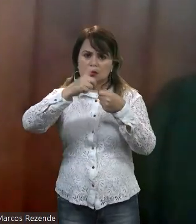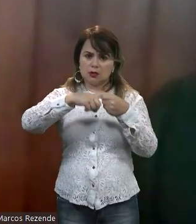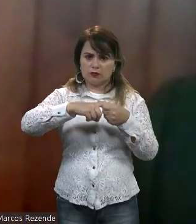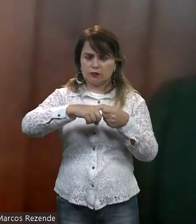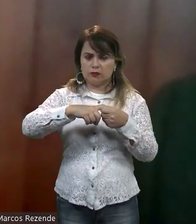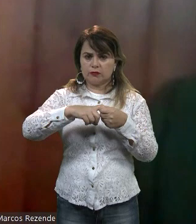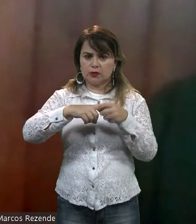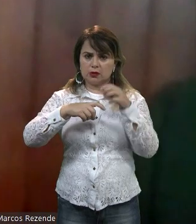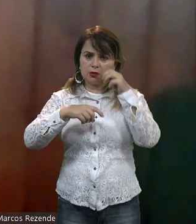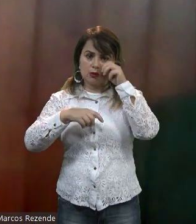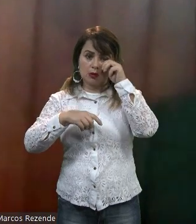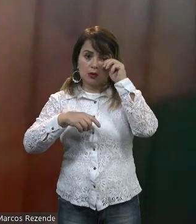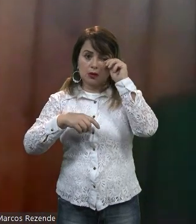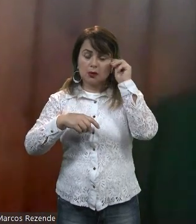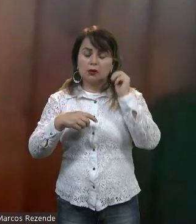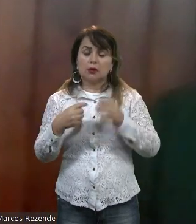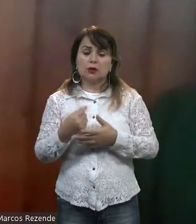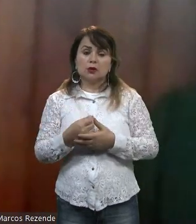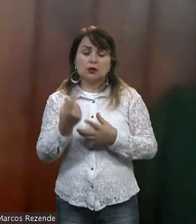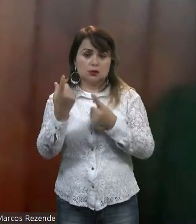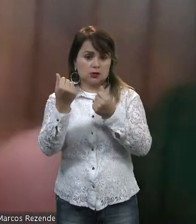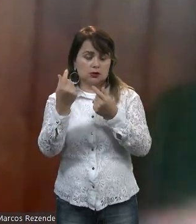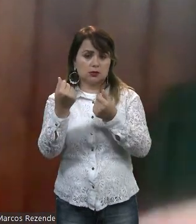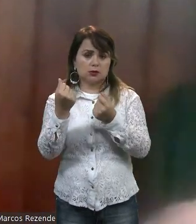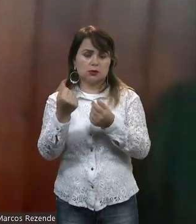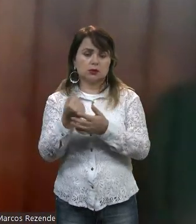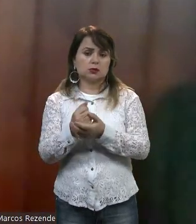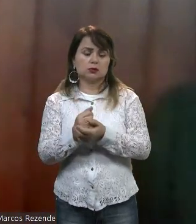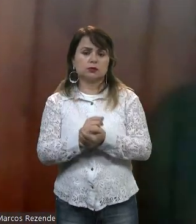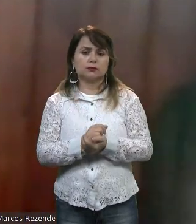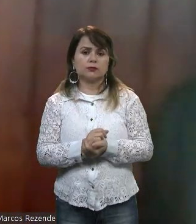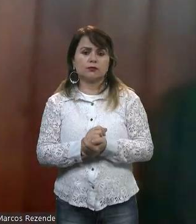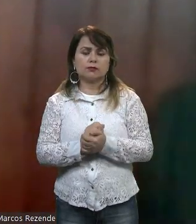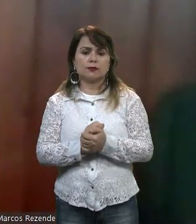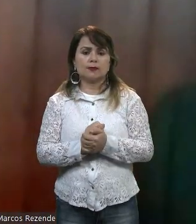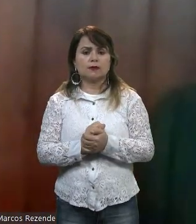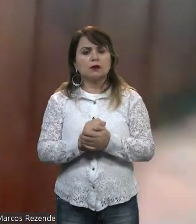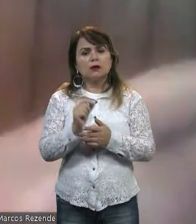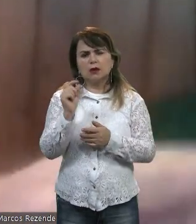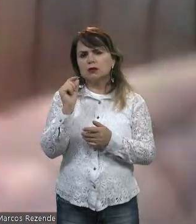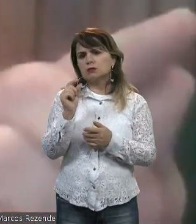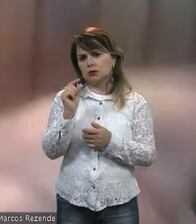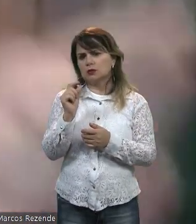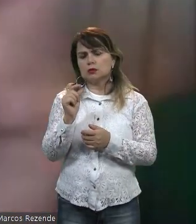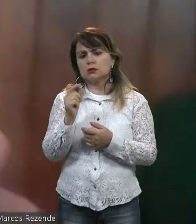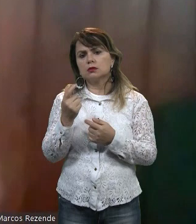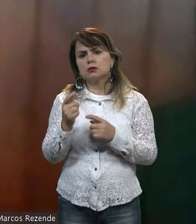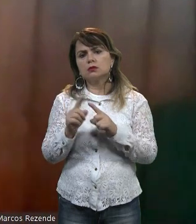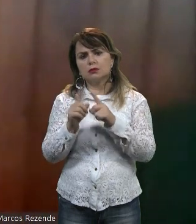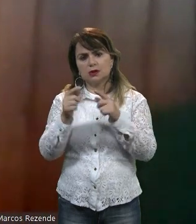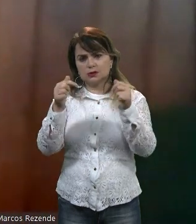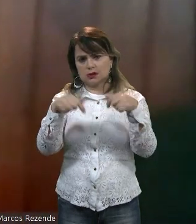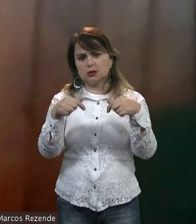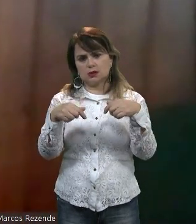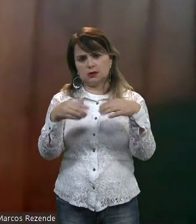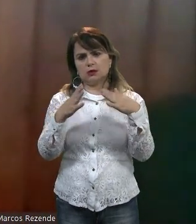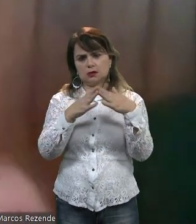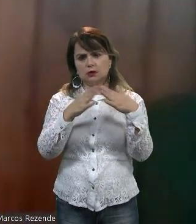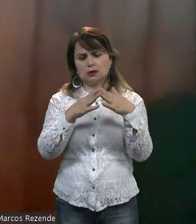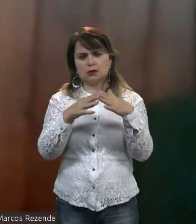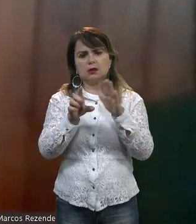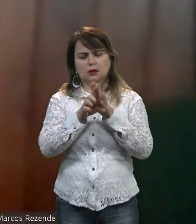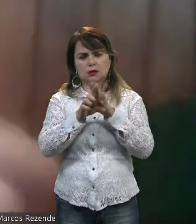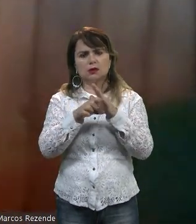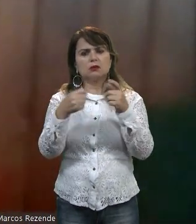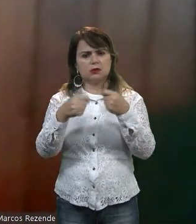devolvendo a parte do duodécimo, que, aliás, é infinitamente menor do que que essa casa deveria